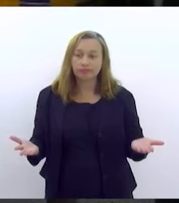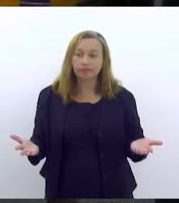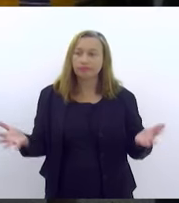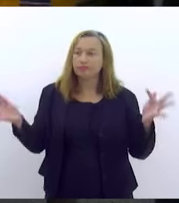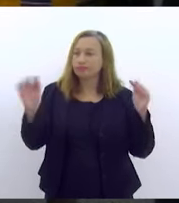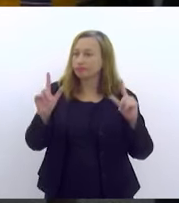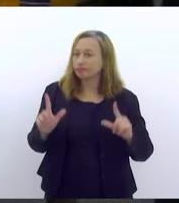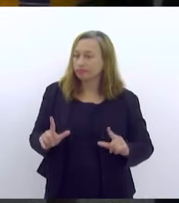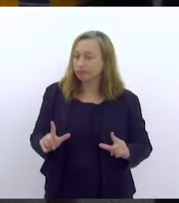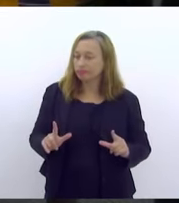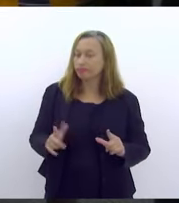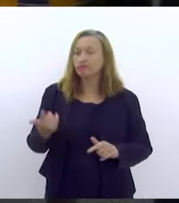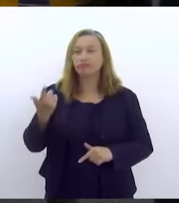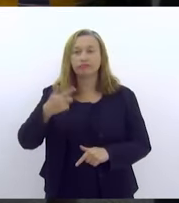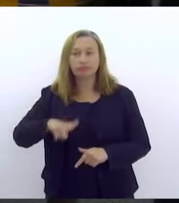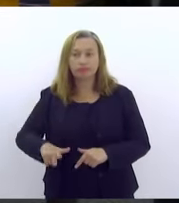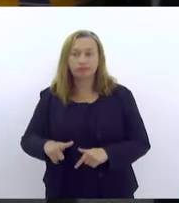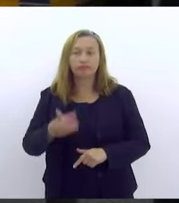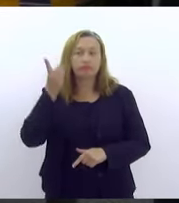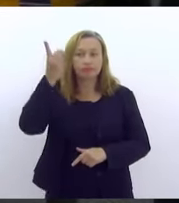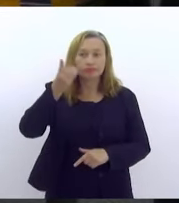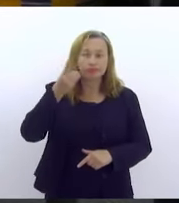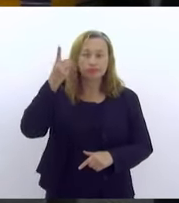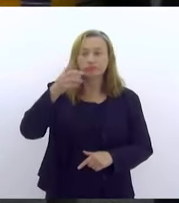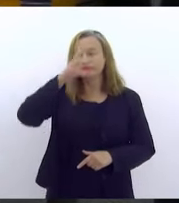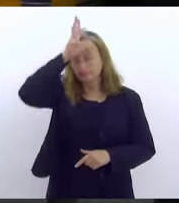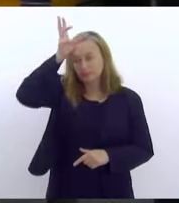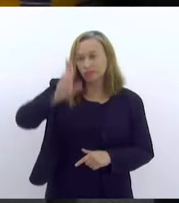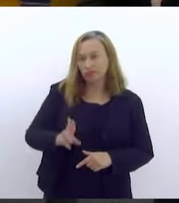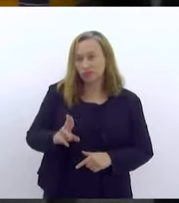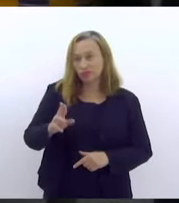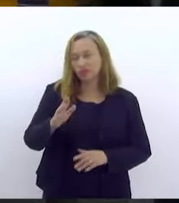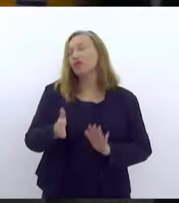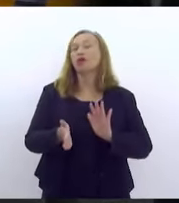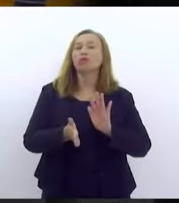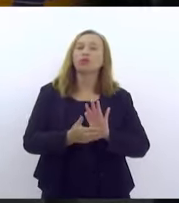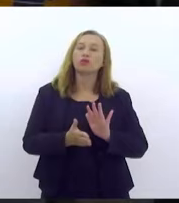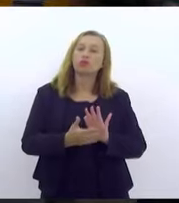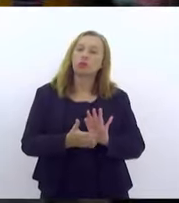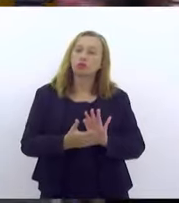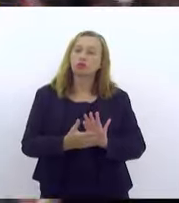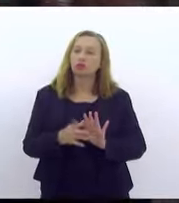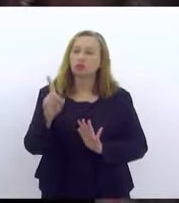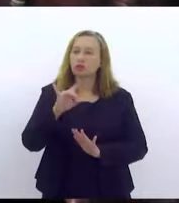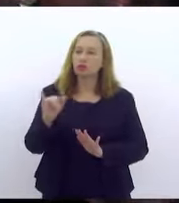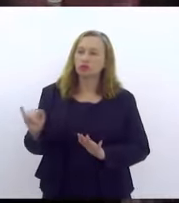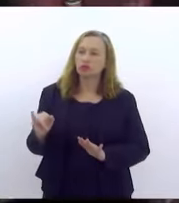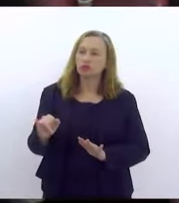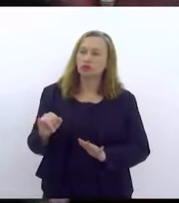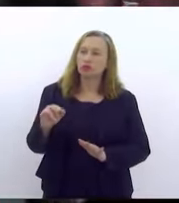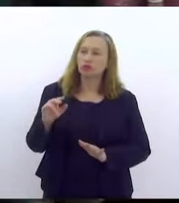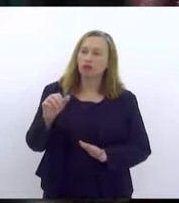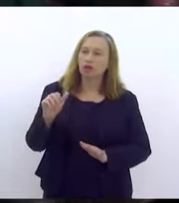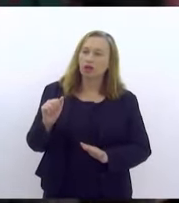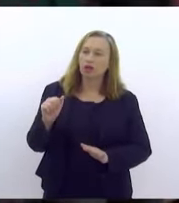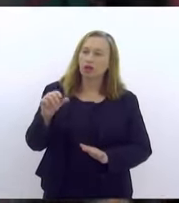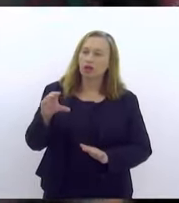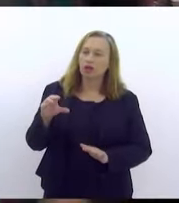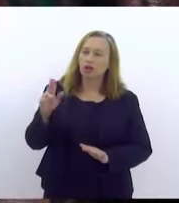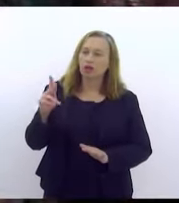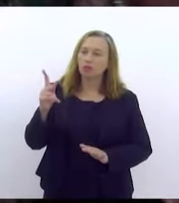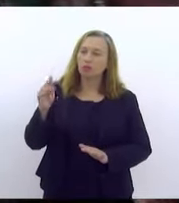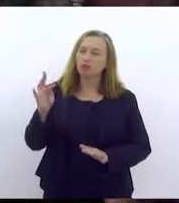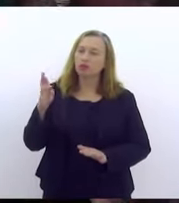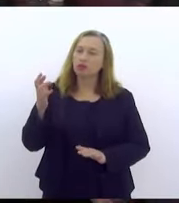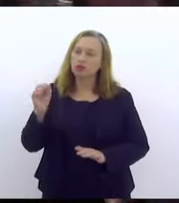feliz, mais uma vez, a deputada Tia Ju, ao propor o Dia do Acupunturista. Na verdade, é uma